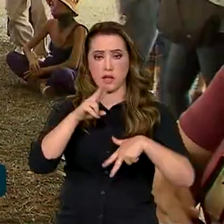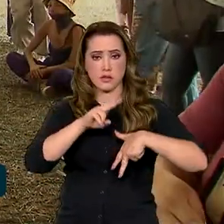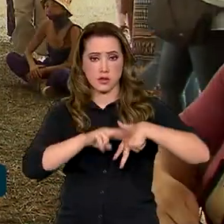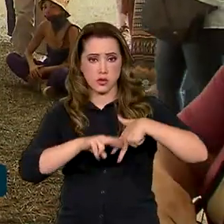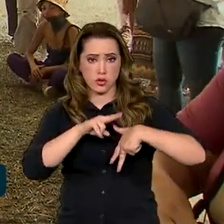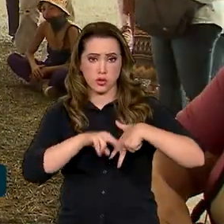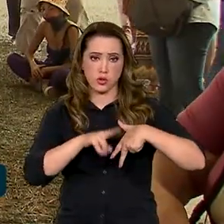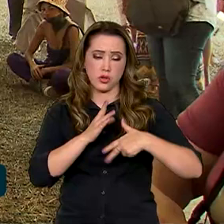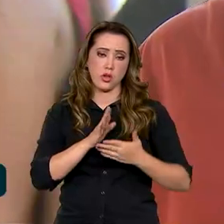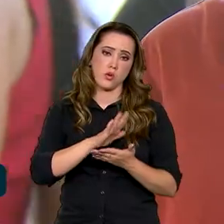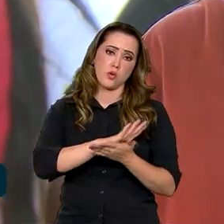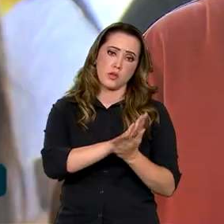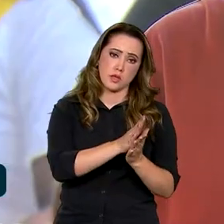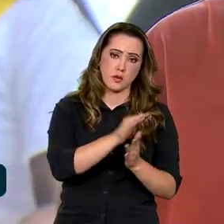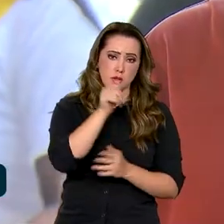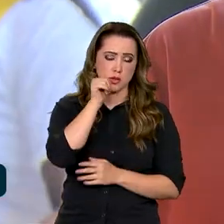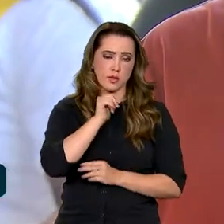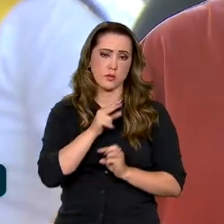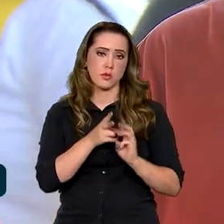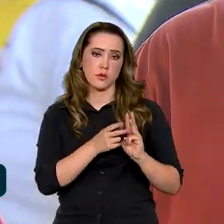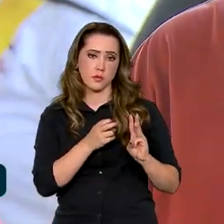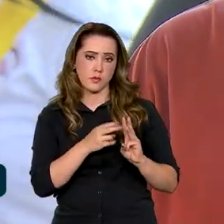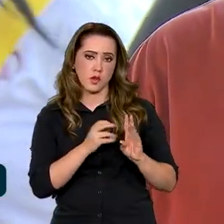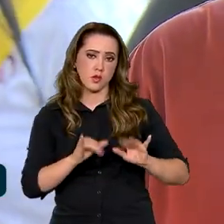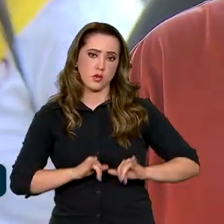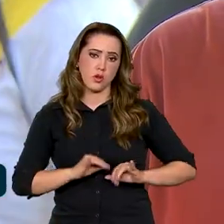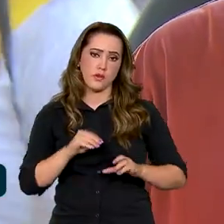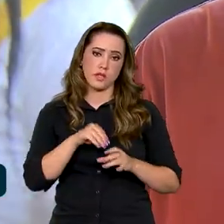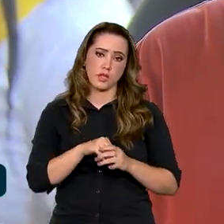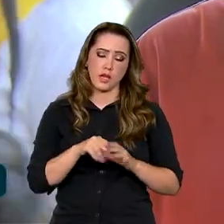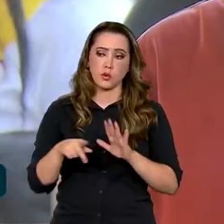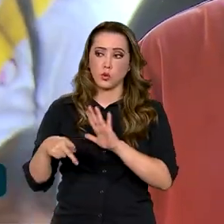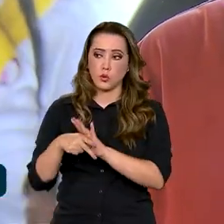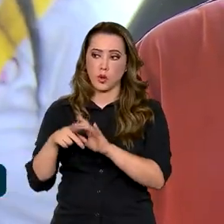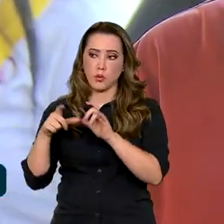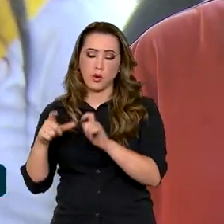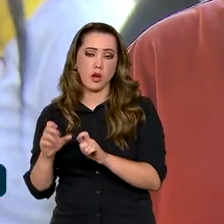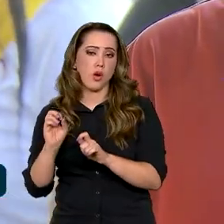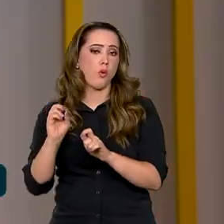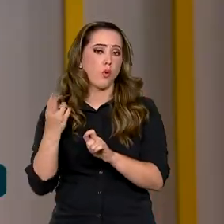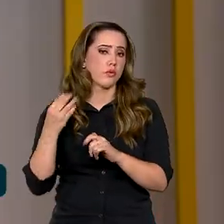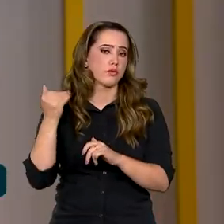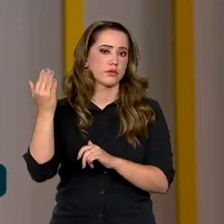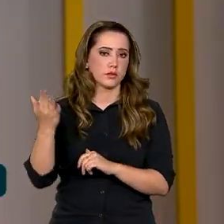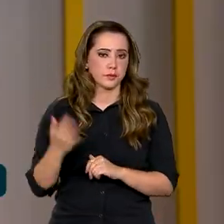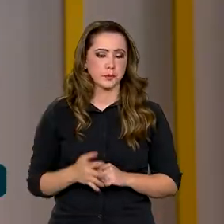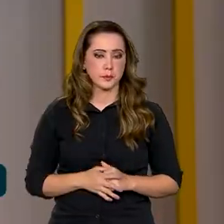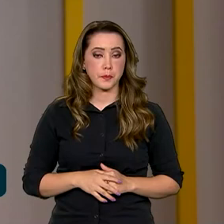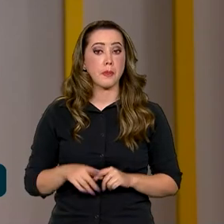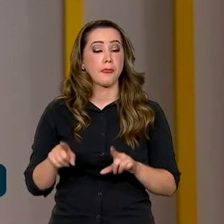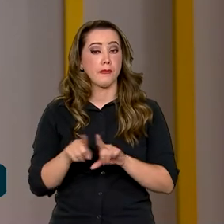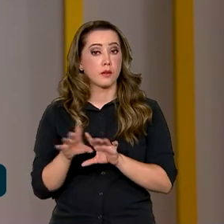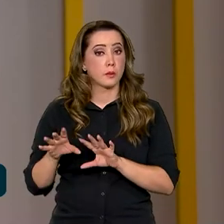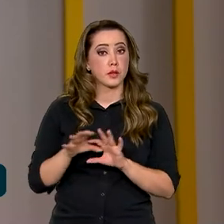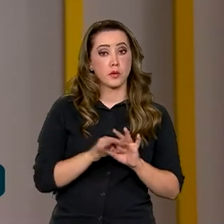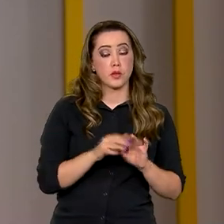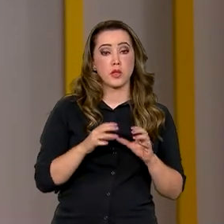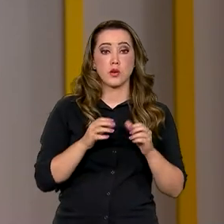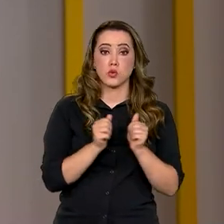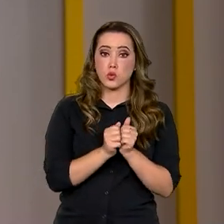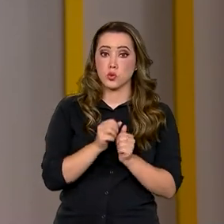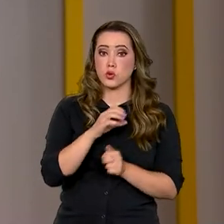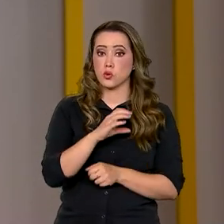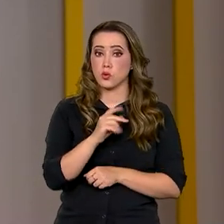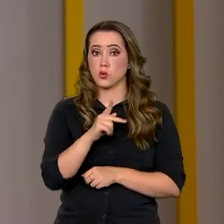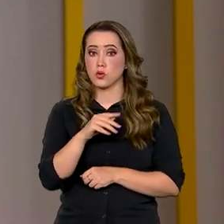e discriminações que as mulheres indígenas sofrem dentro e fora de seus territórios. Além de uma parceria com